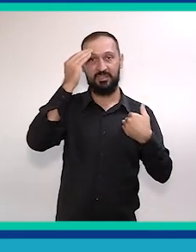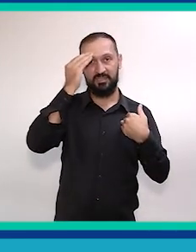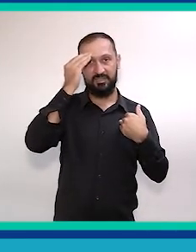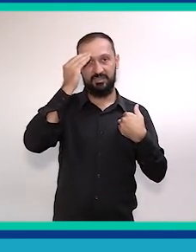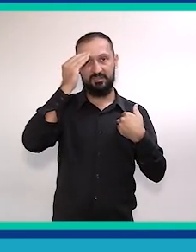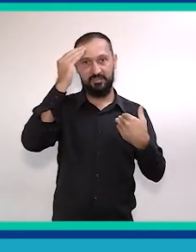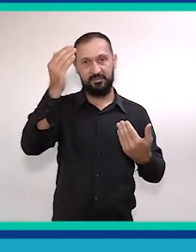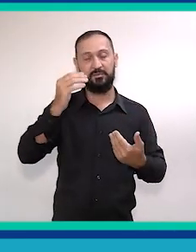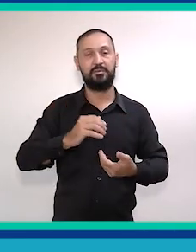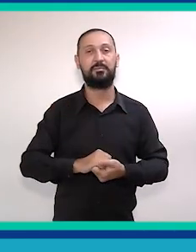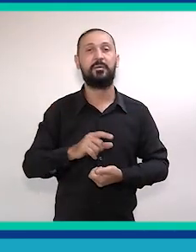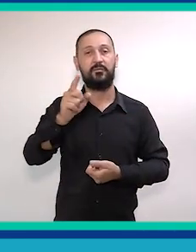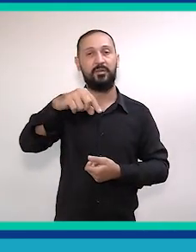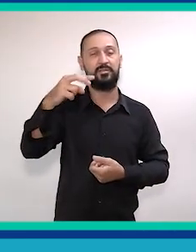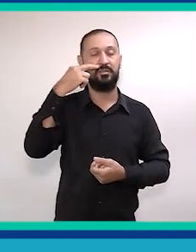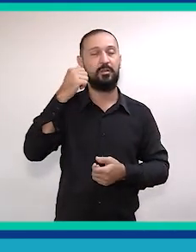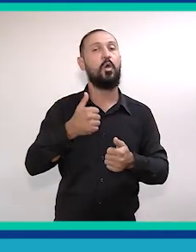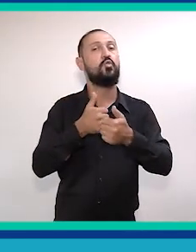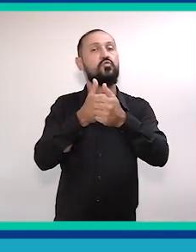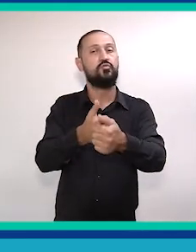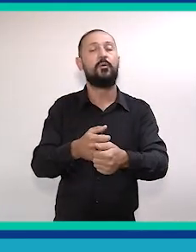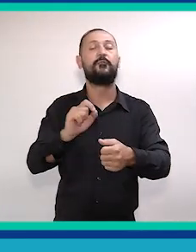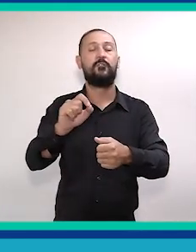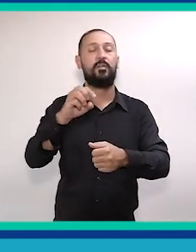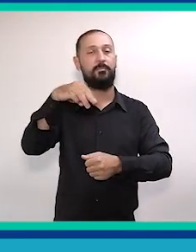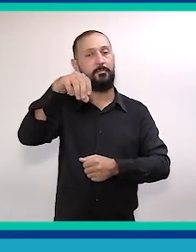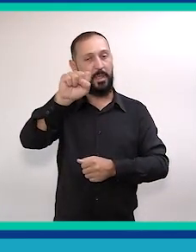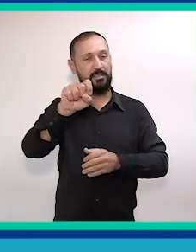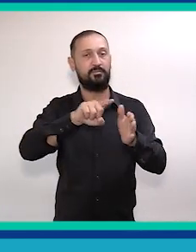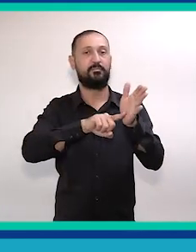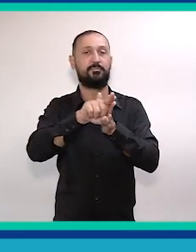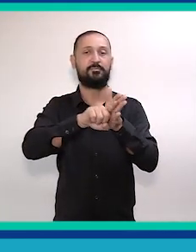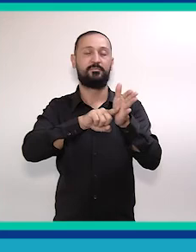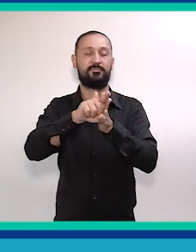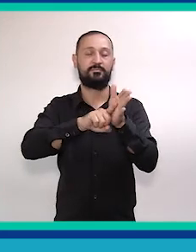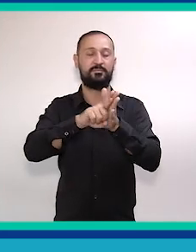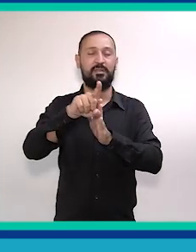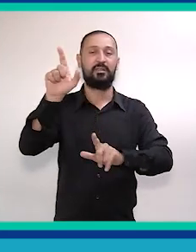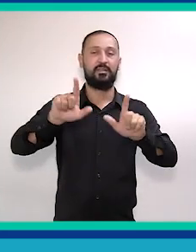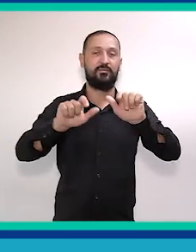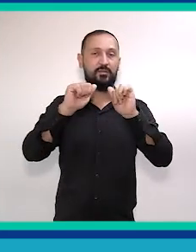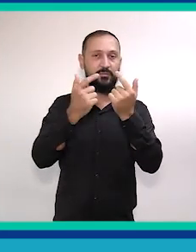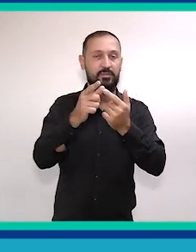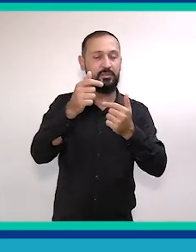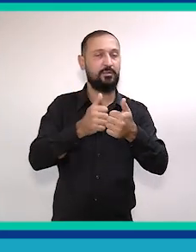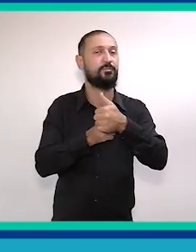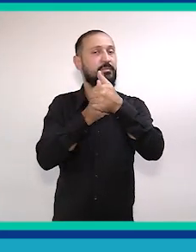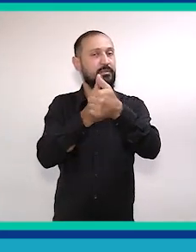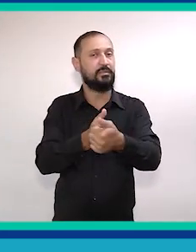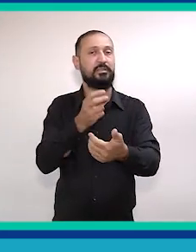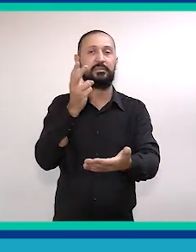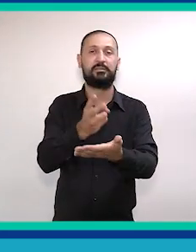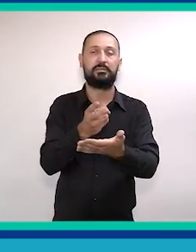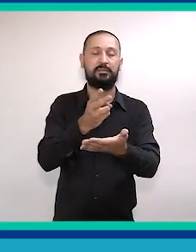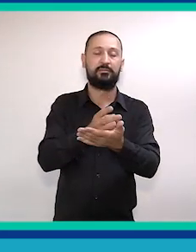Legal, nós agradecemos mais uma vez. Bom, para você que está nos acompanhando, esse foi o MS em Pesquisa da TV Assembleia. Você nos